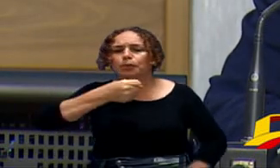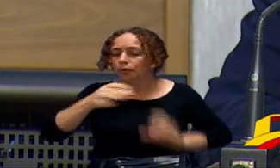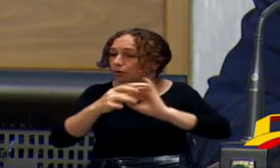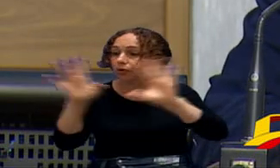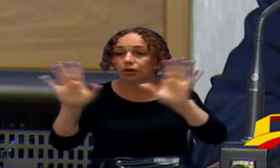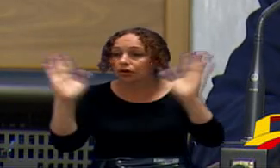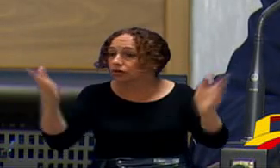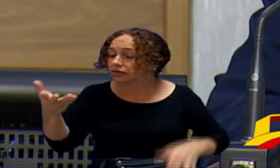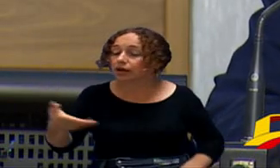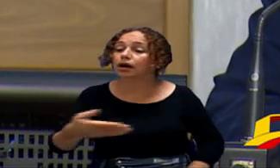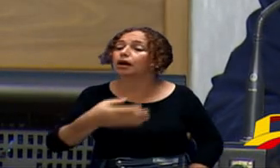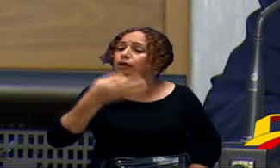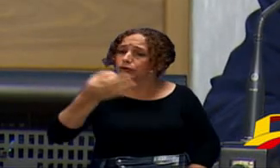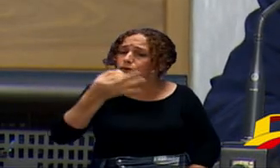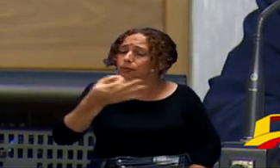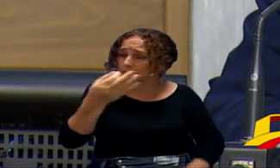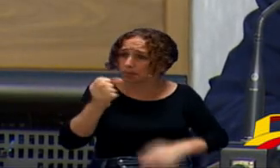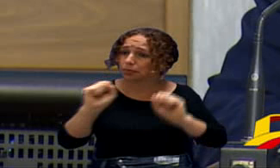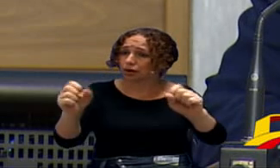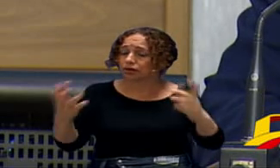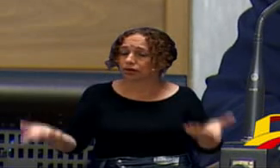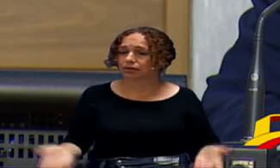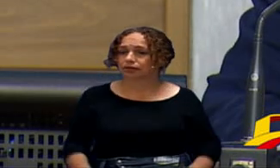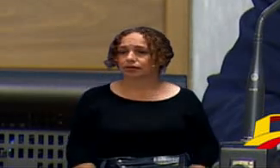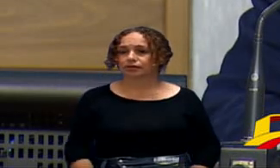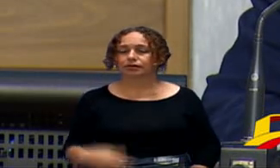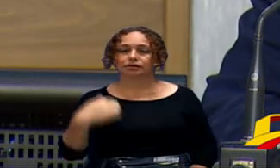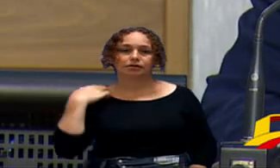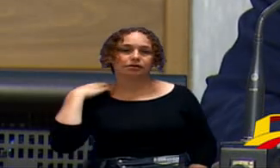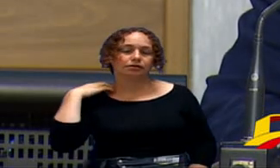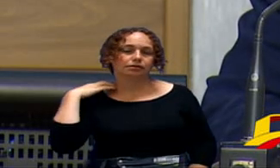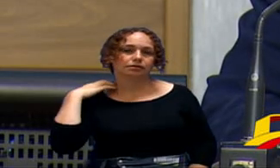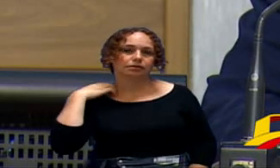falar. Está aberto o microfone. A